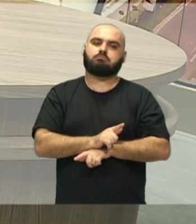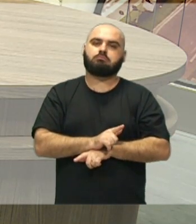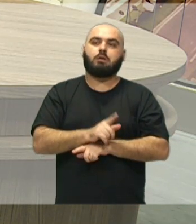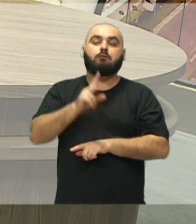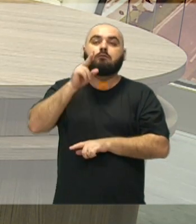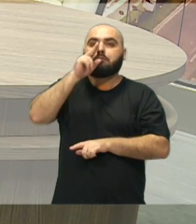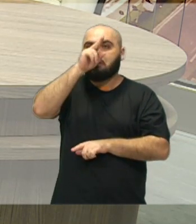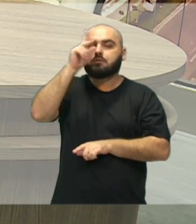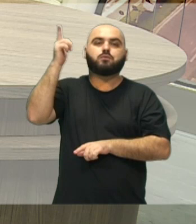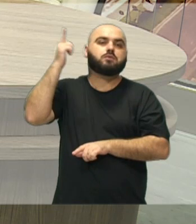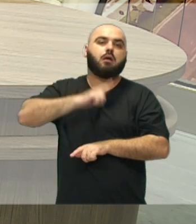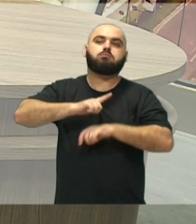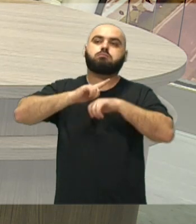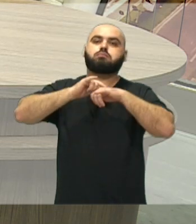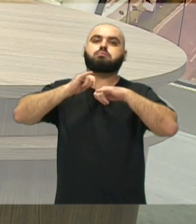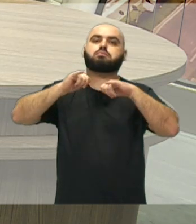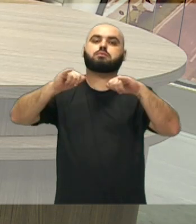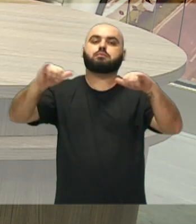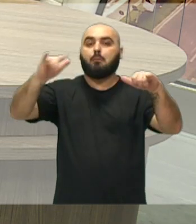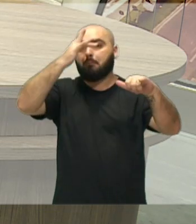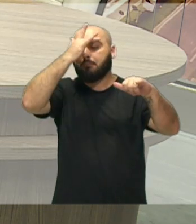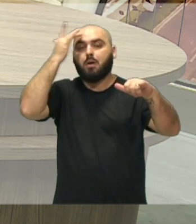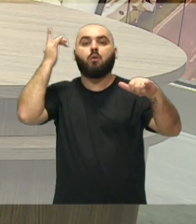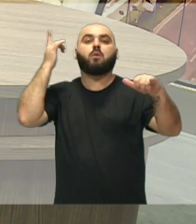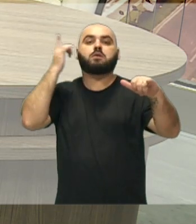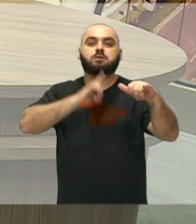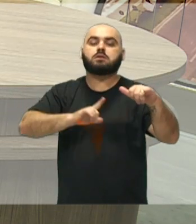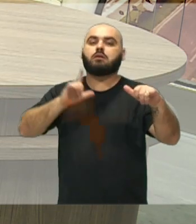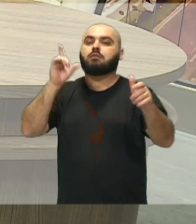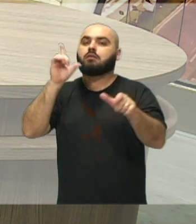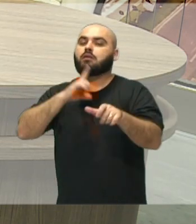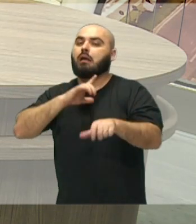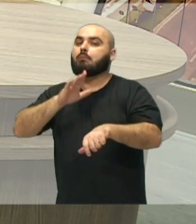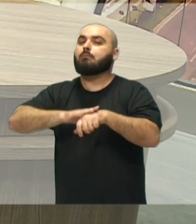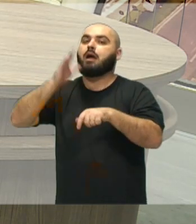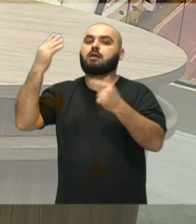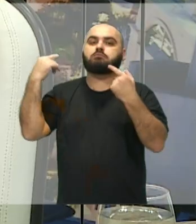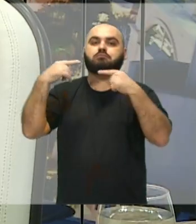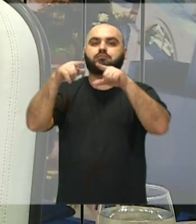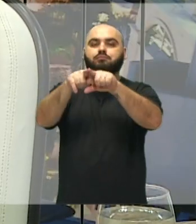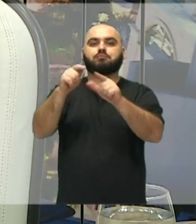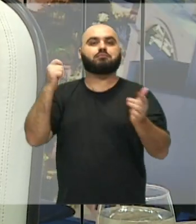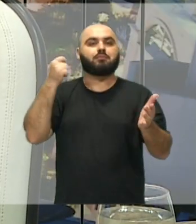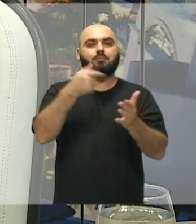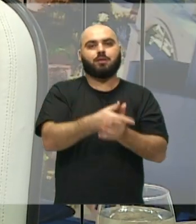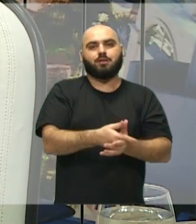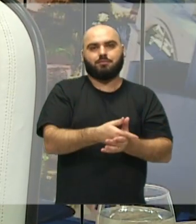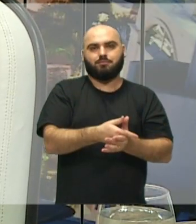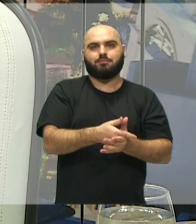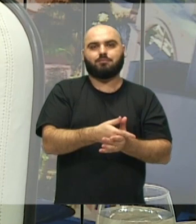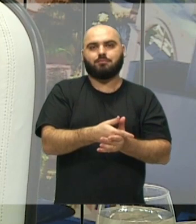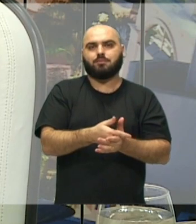força, maior alcance até para que a gente consiga buscar mais patrocínios, né? Então, muitos dos nossos